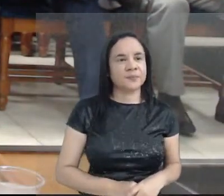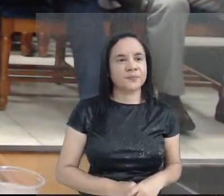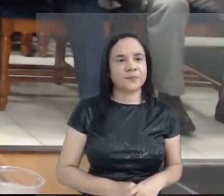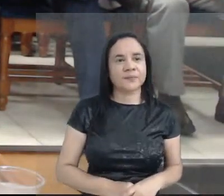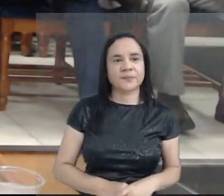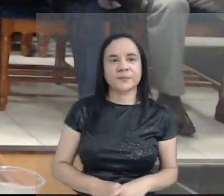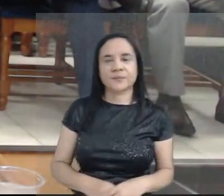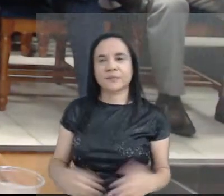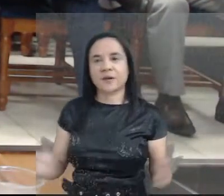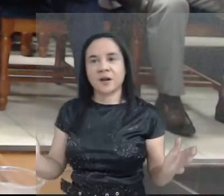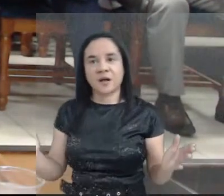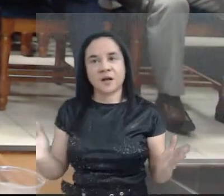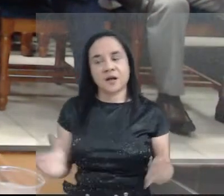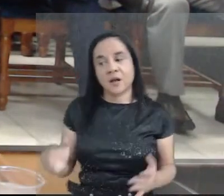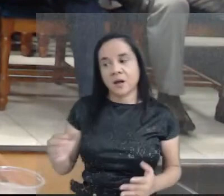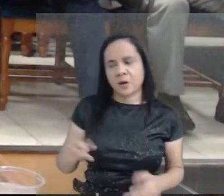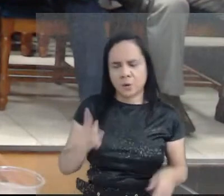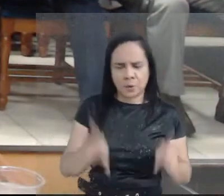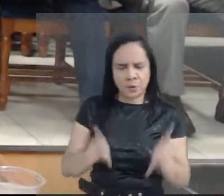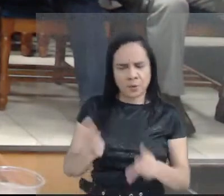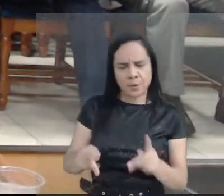Então agora os judeus